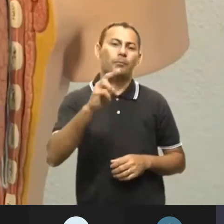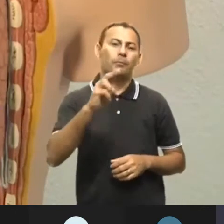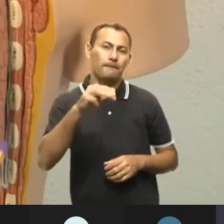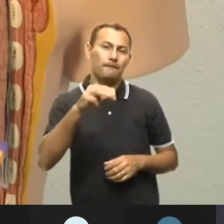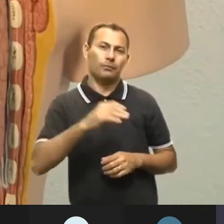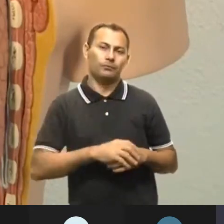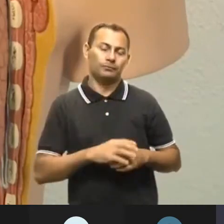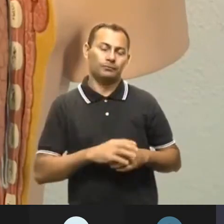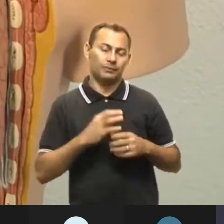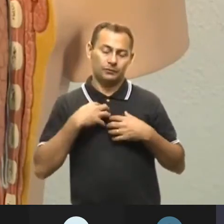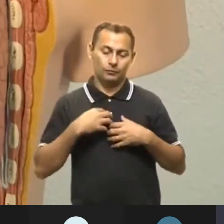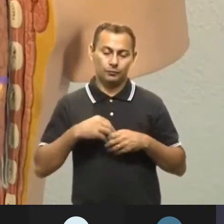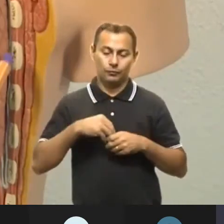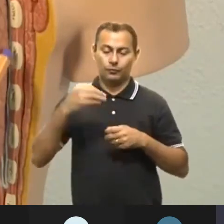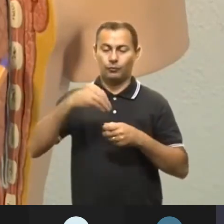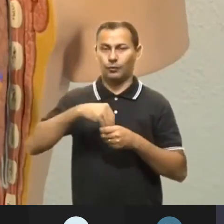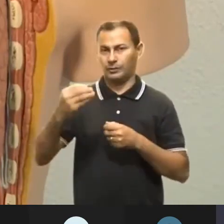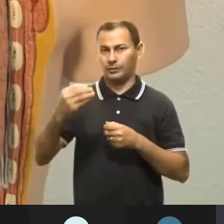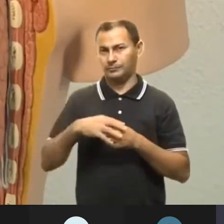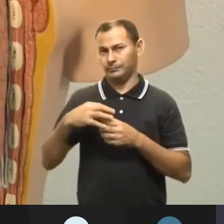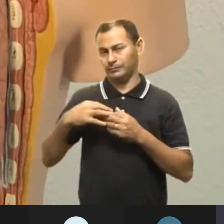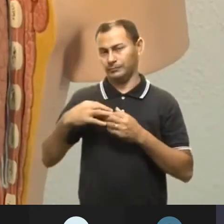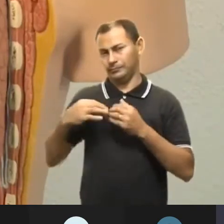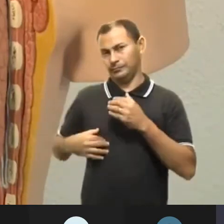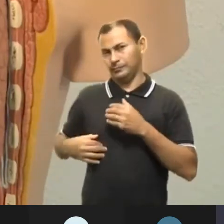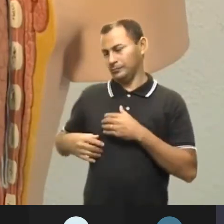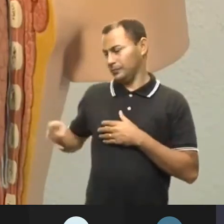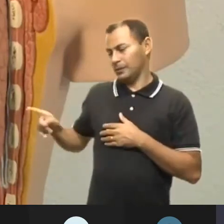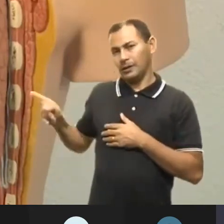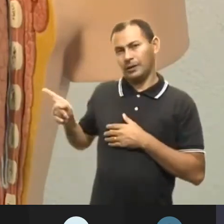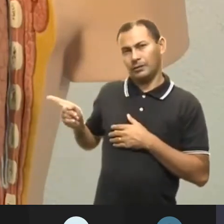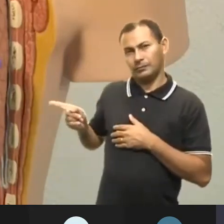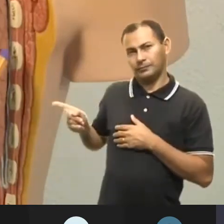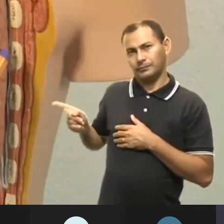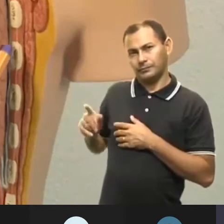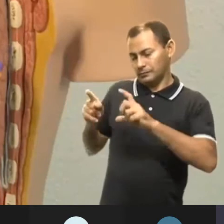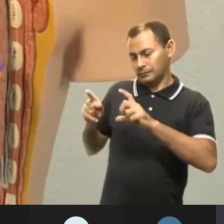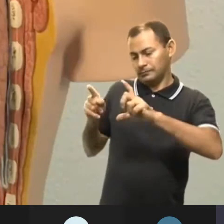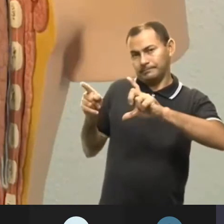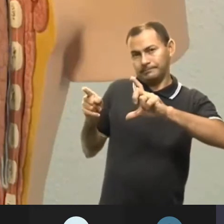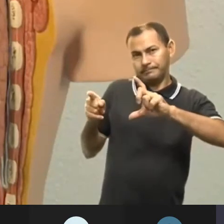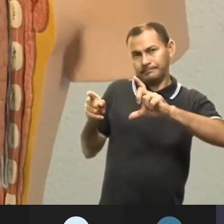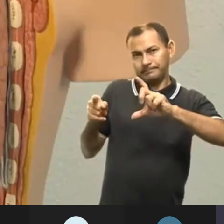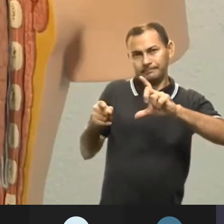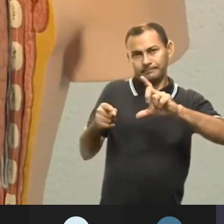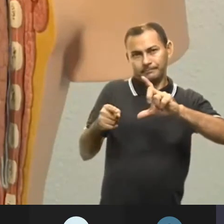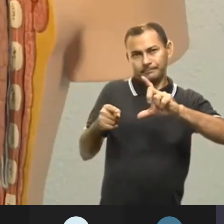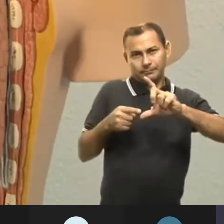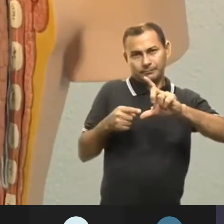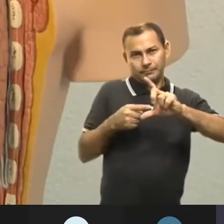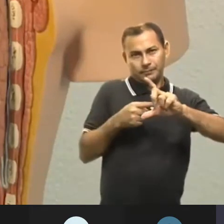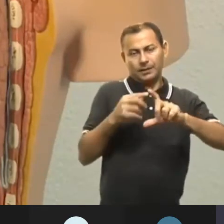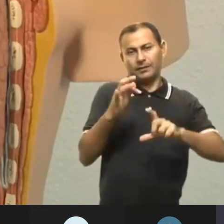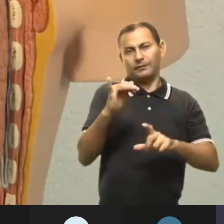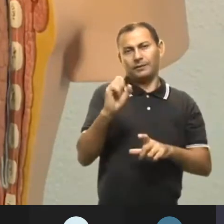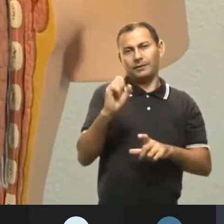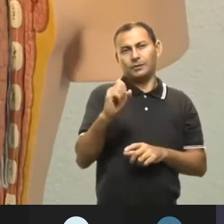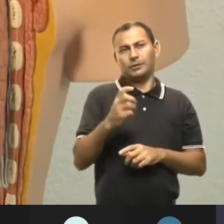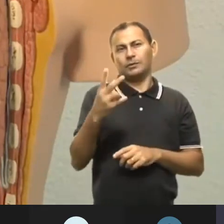pulmão, lobo inferior, né? Veja que nós temos aqui, ó, a fissura oblíqua. Então, do lado esquerdo, nós